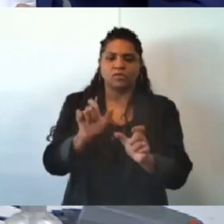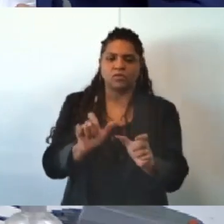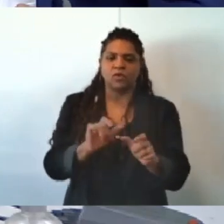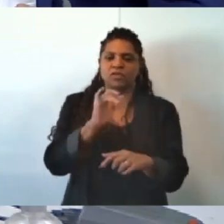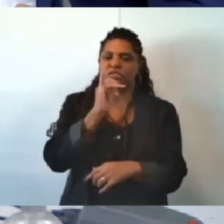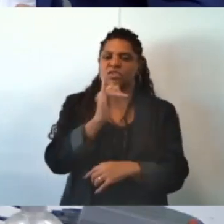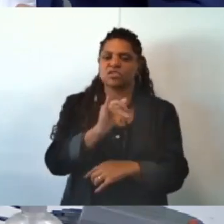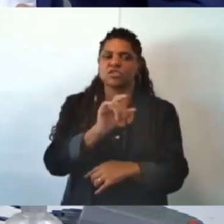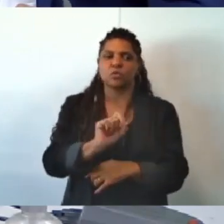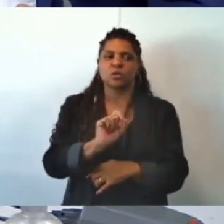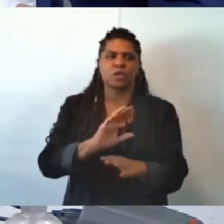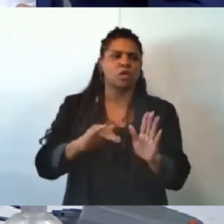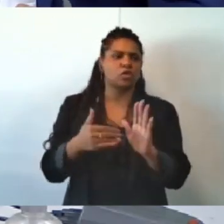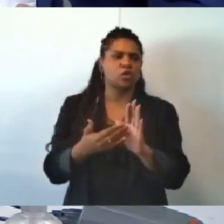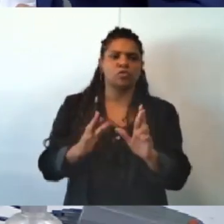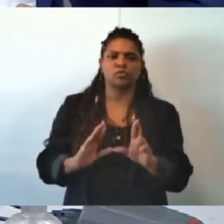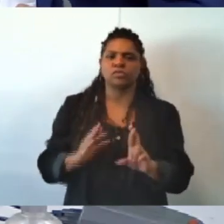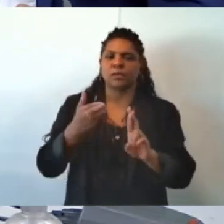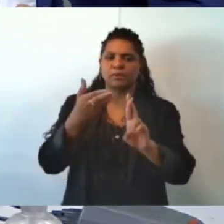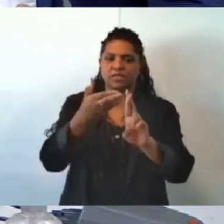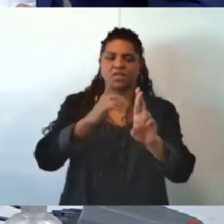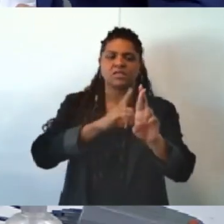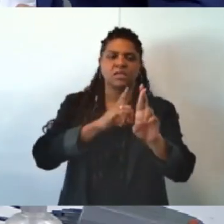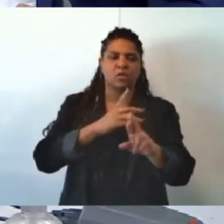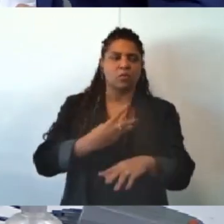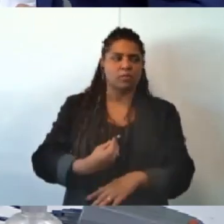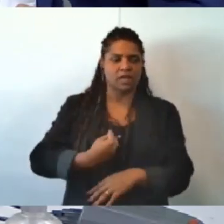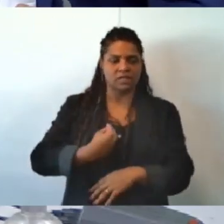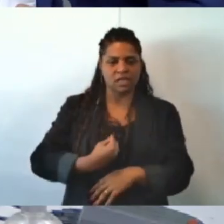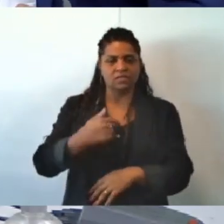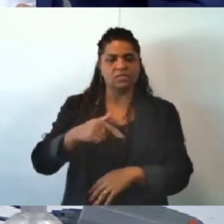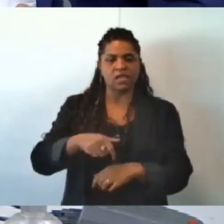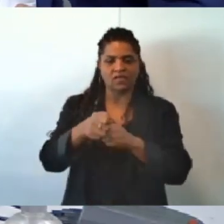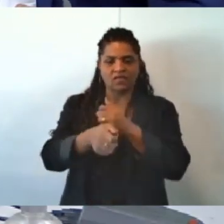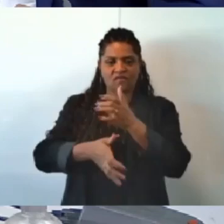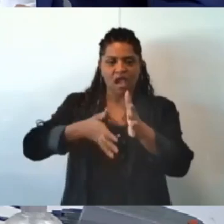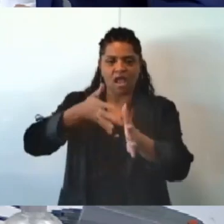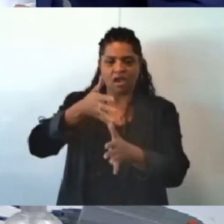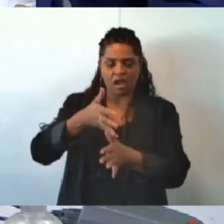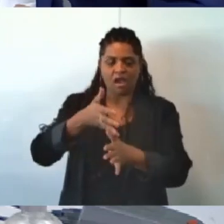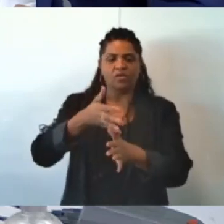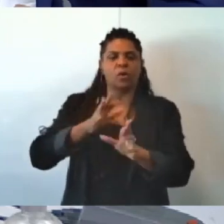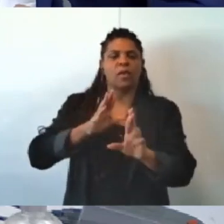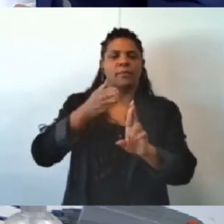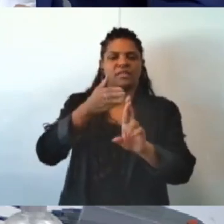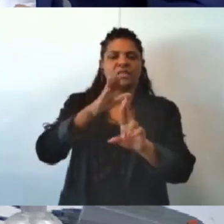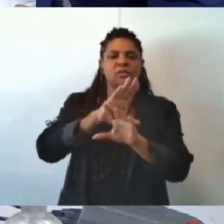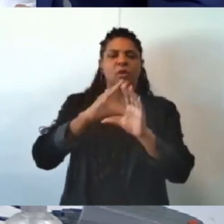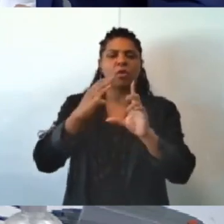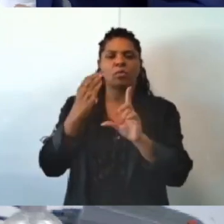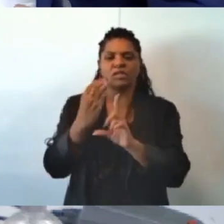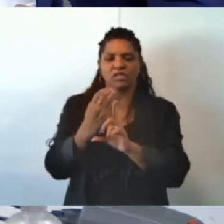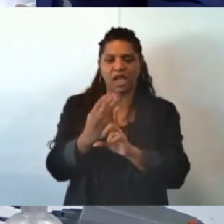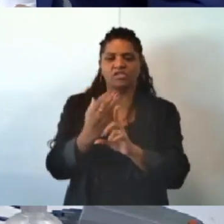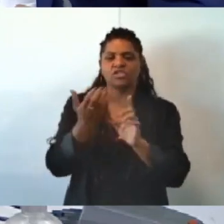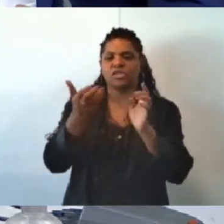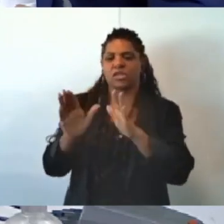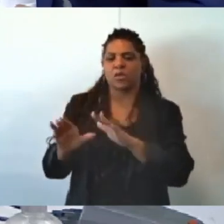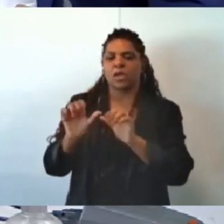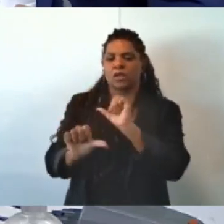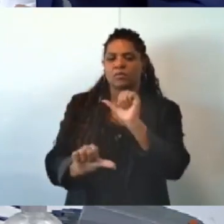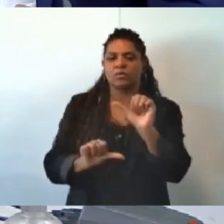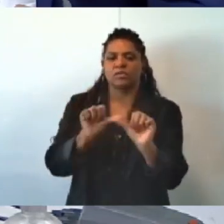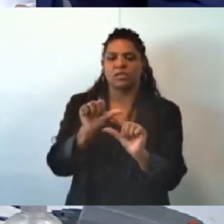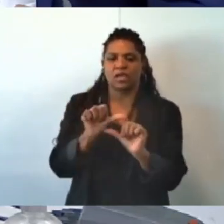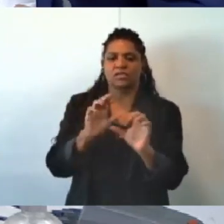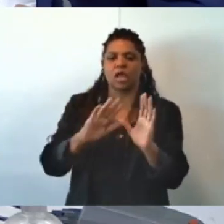os representantes que estão aqui, né, que estão falando aqui pela comunidade, que não querem essa mudança, são todos